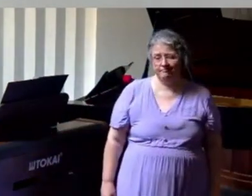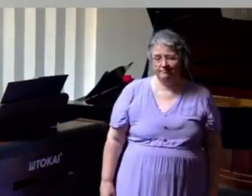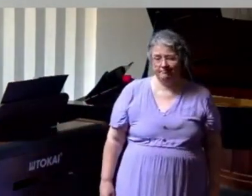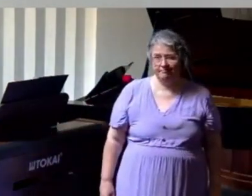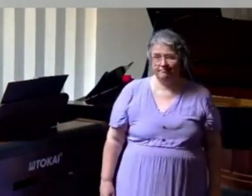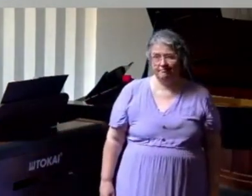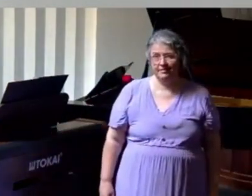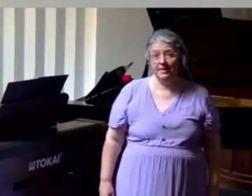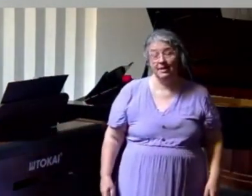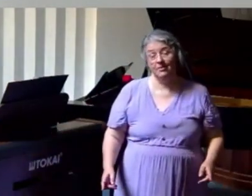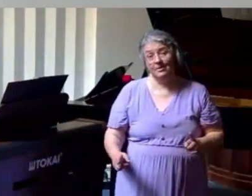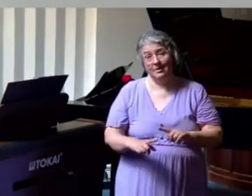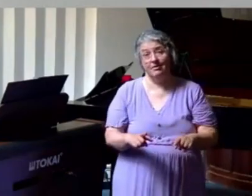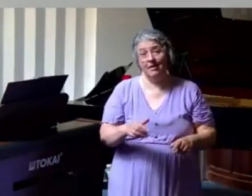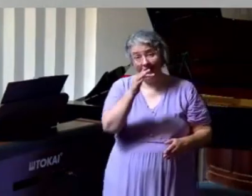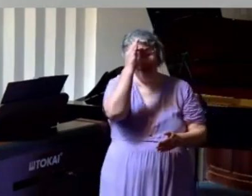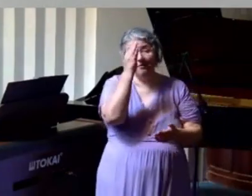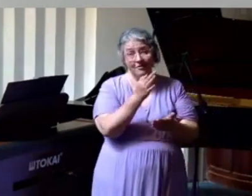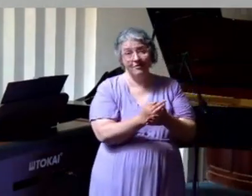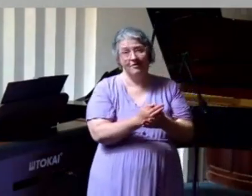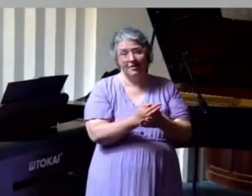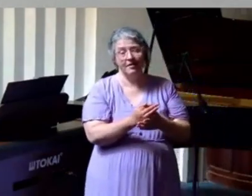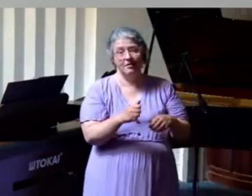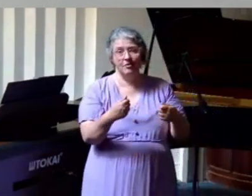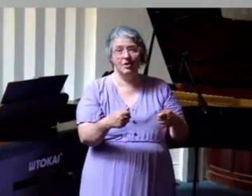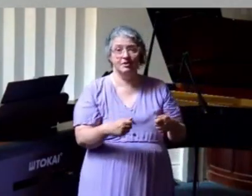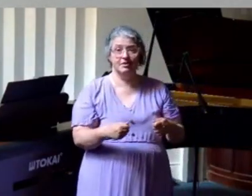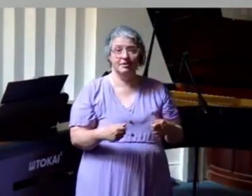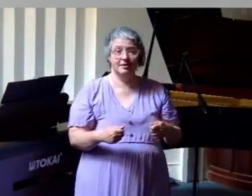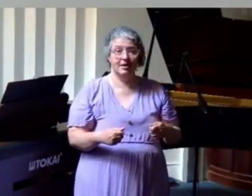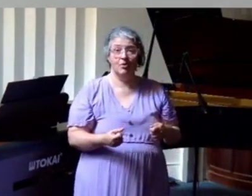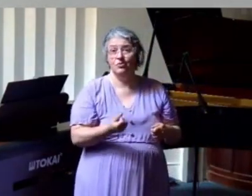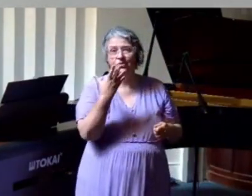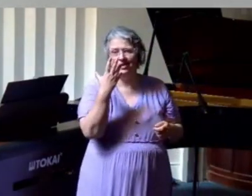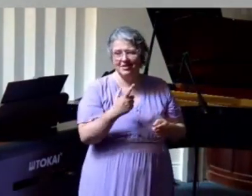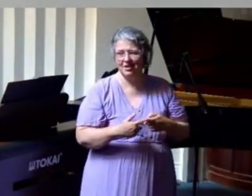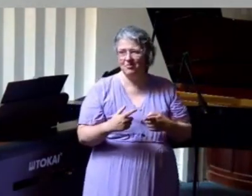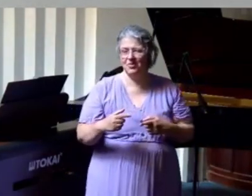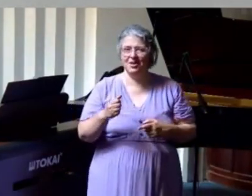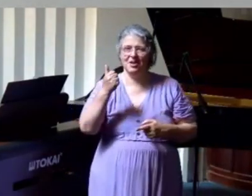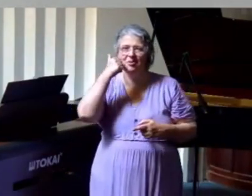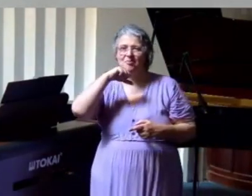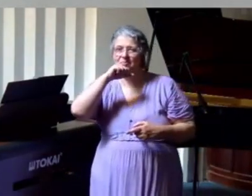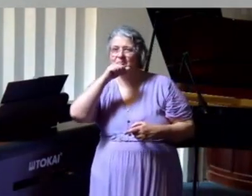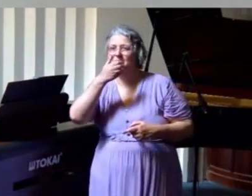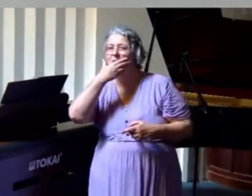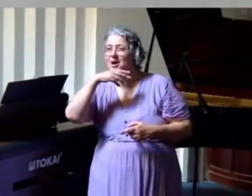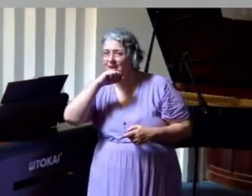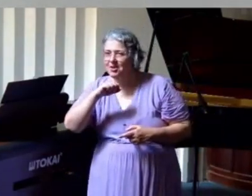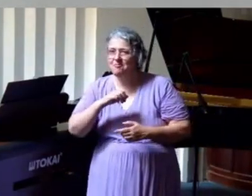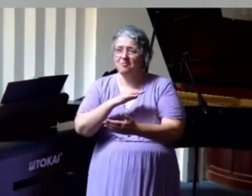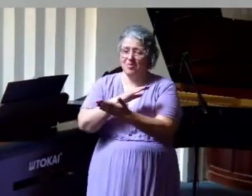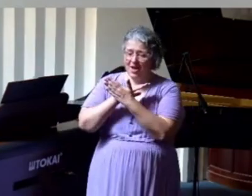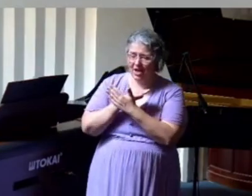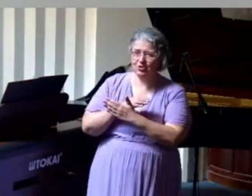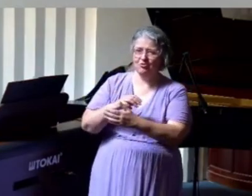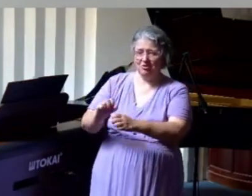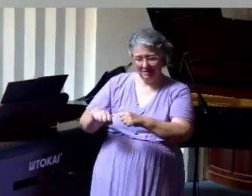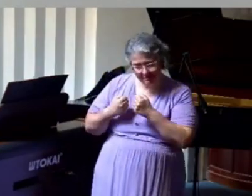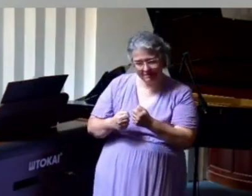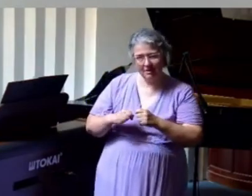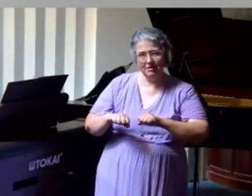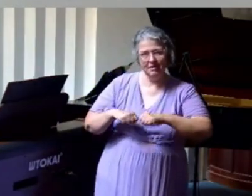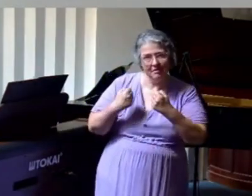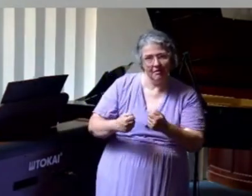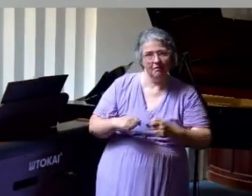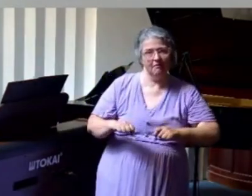de você mesmo. Reflita, isso é sério, isso é grave, porque se seu pai e sua mãe não lhe chamarem, então você não adora, então